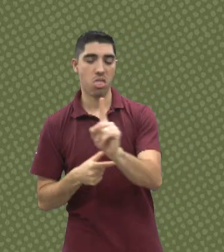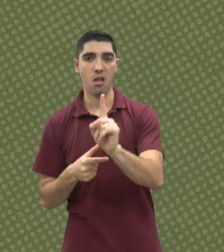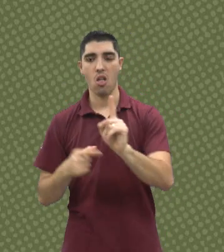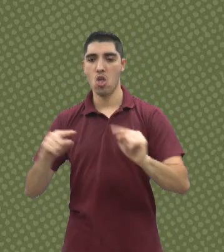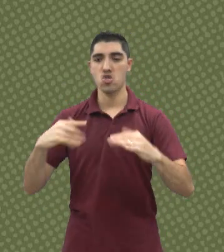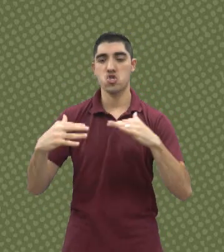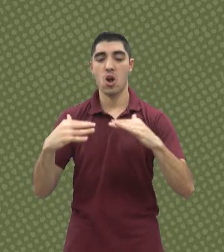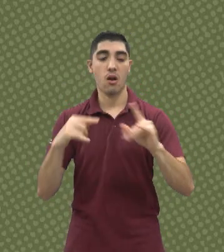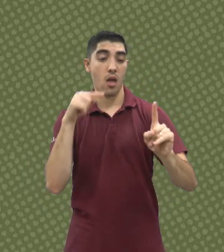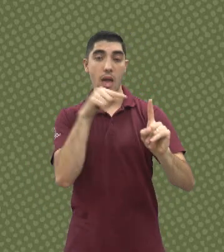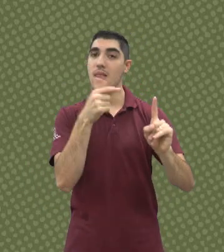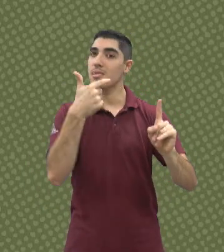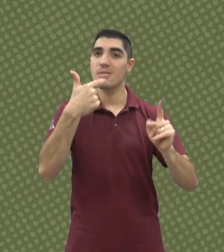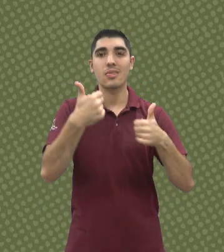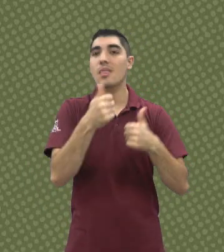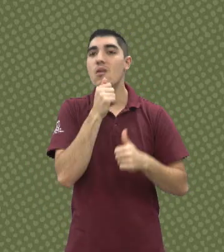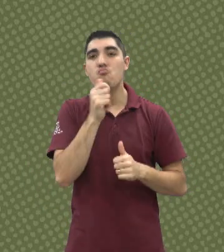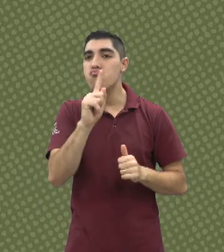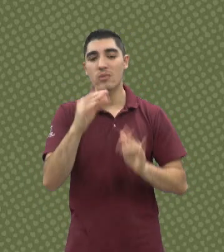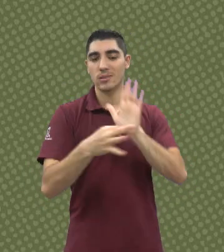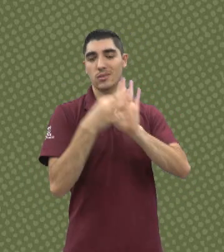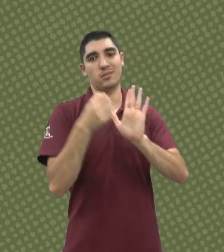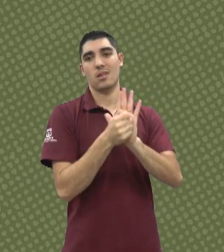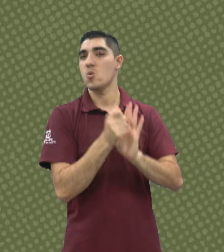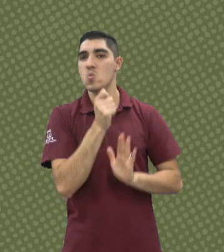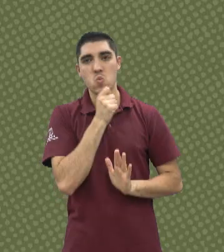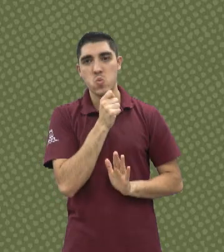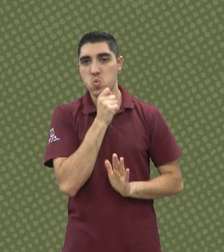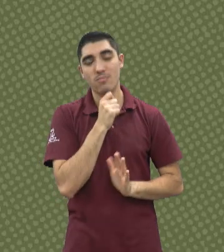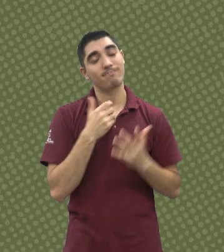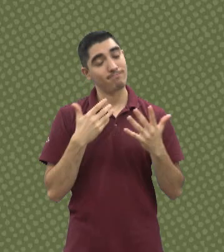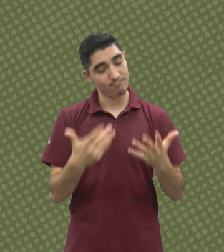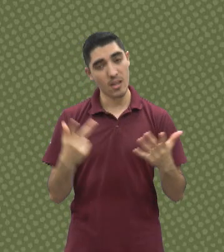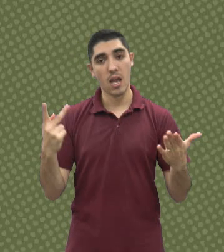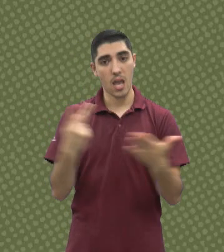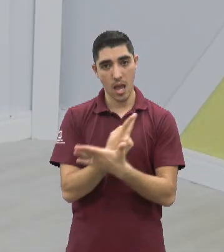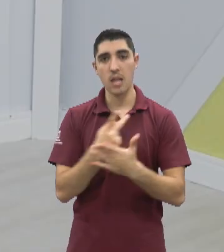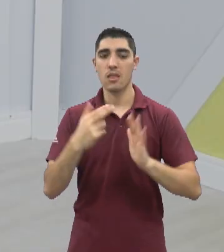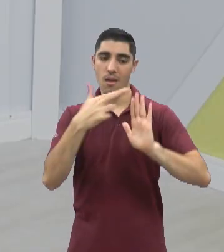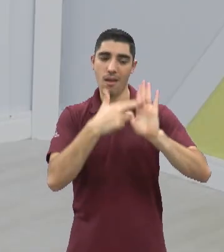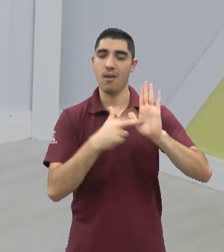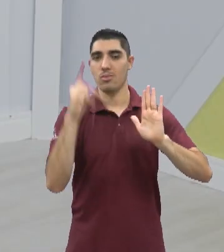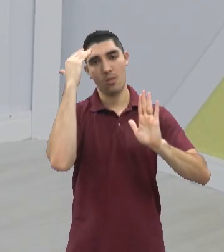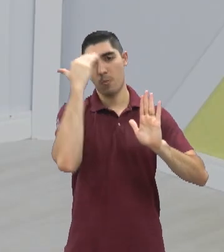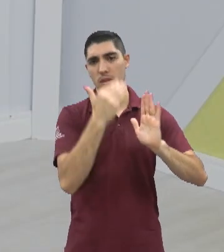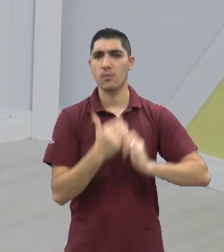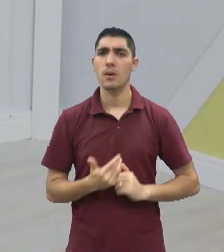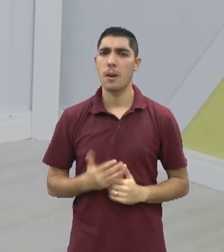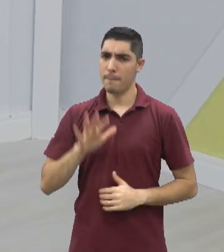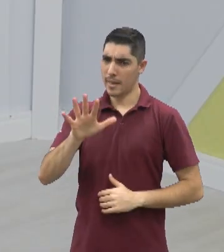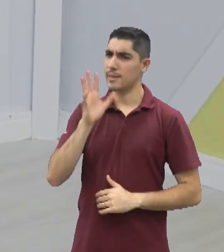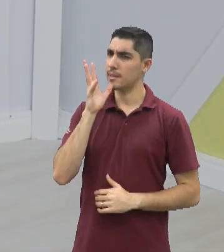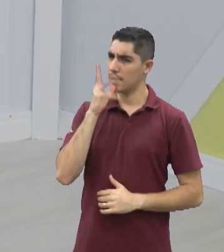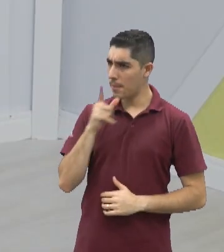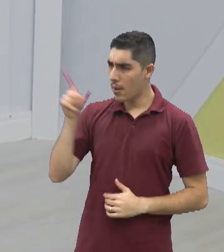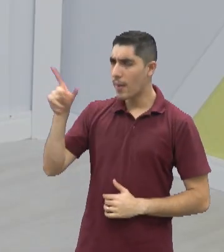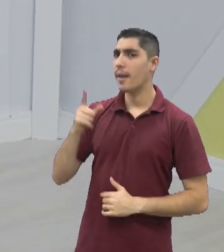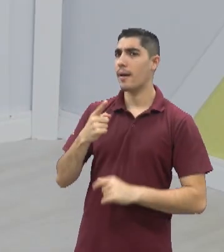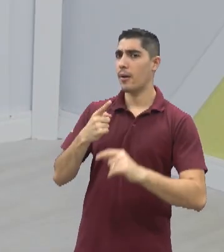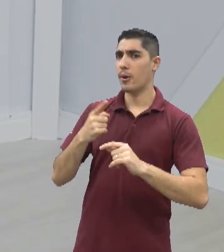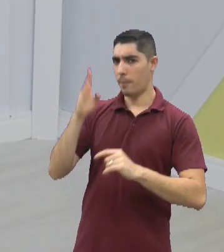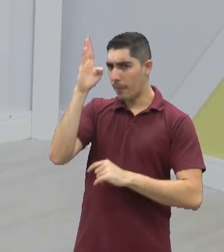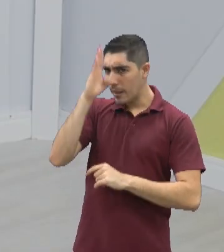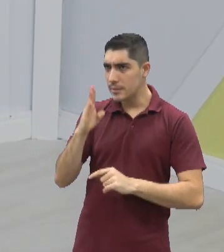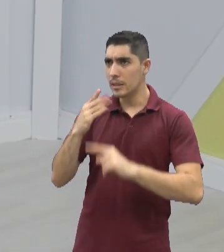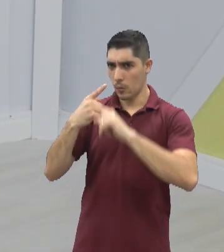São Lourenço realmente ficou com a vaga. Decisão acertada, mas demorou a Liga para dar essa resolução aqui, né, Brunão? Era mais do que